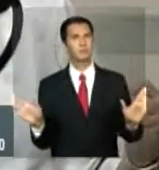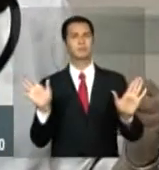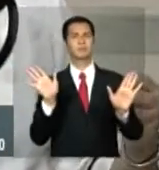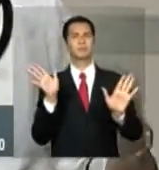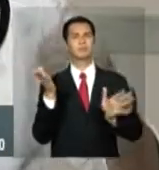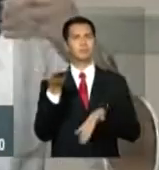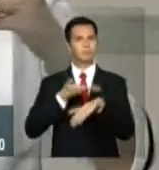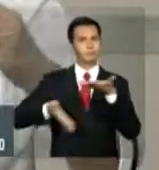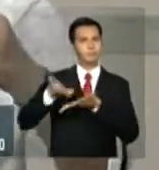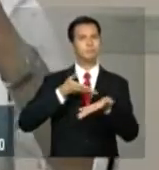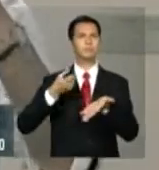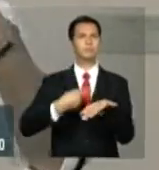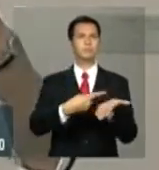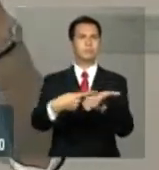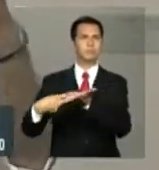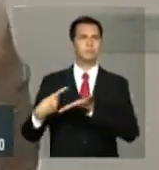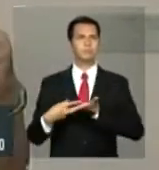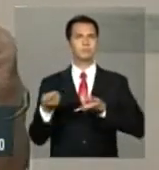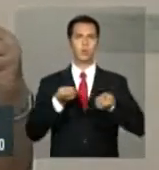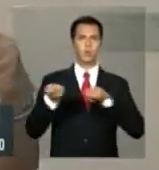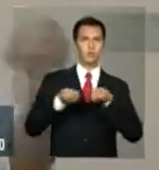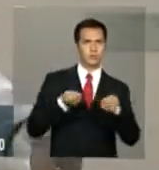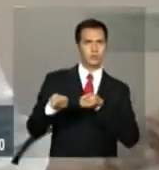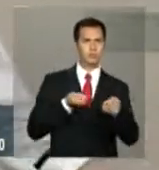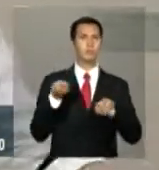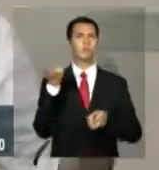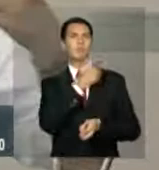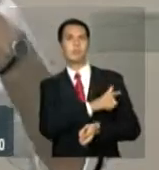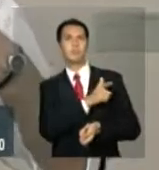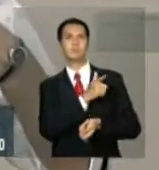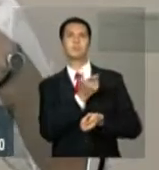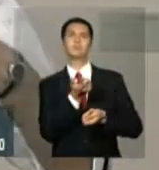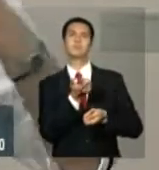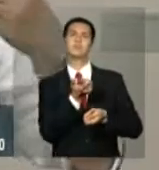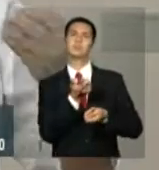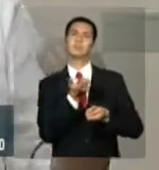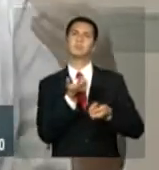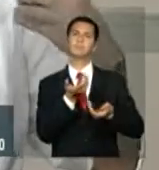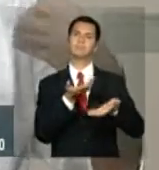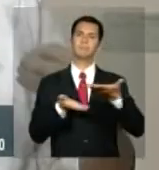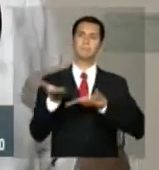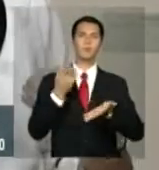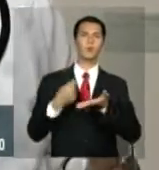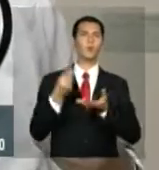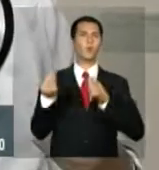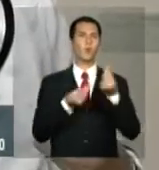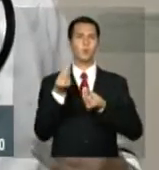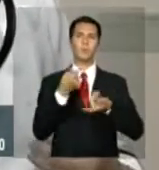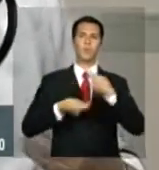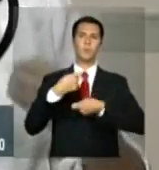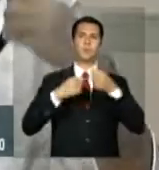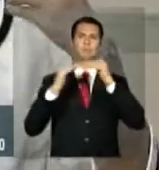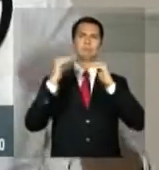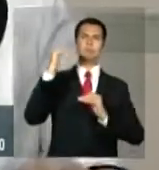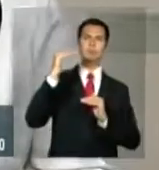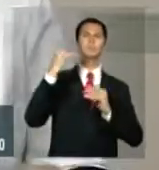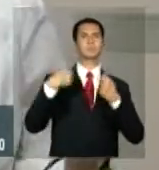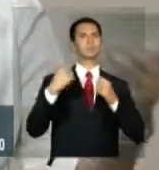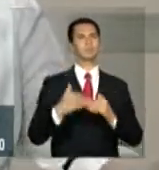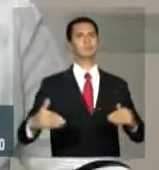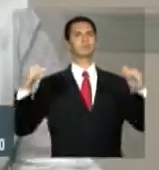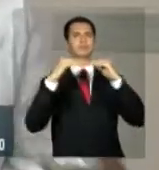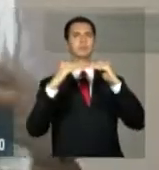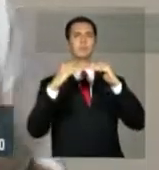diferentes países para recompor situações de desequilíbrio. Exemplo, alguns países tinham